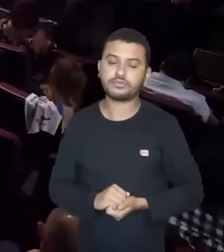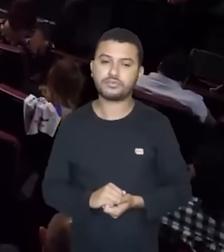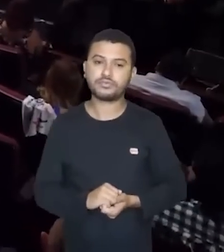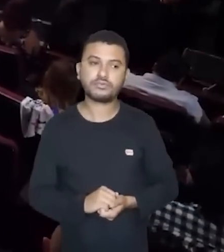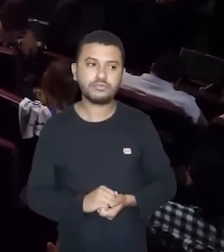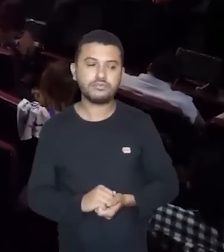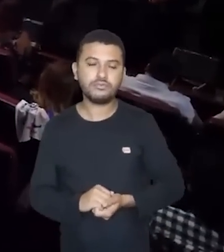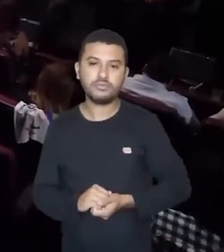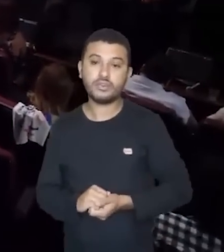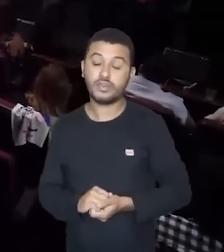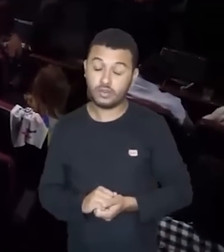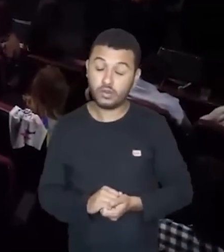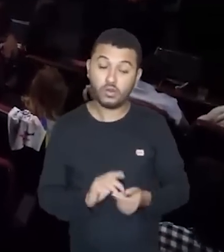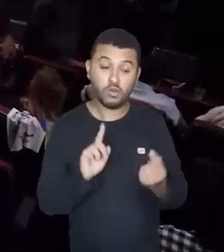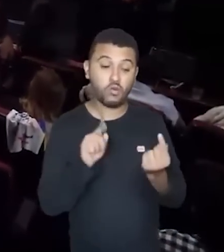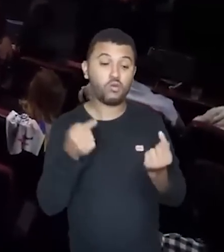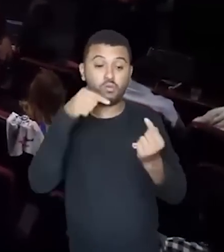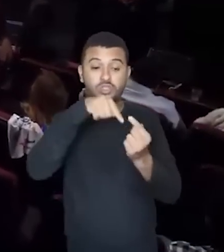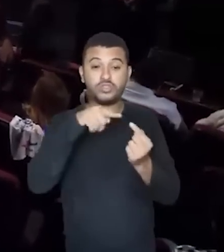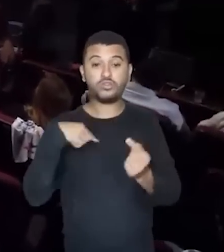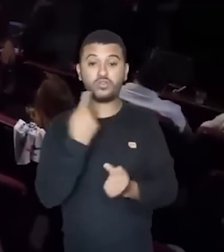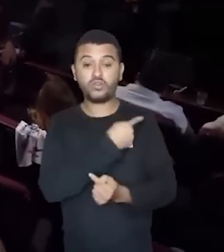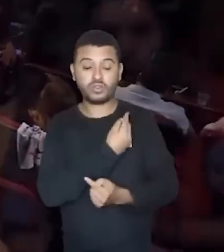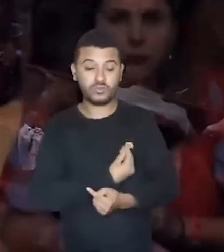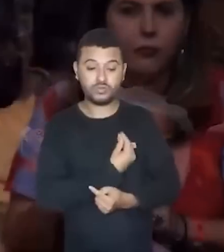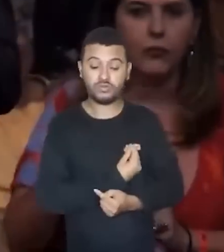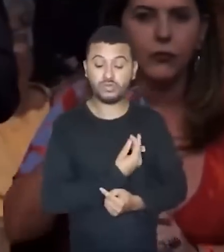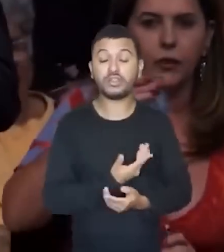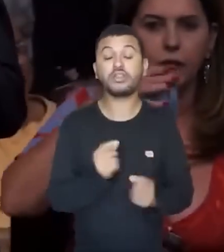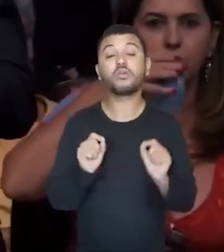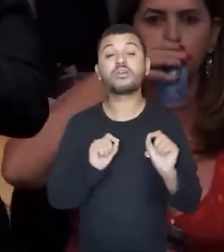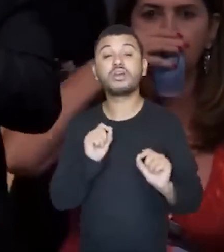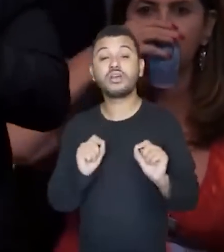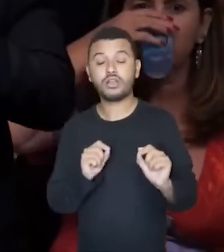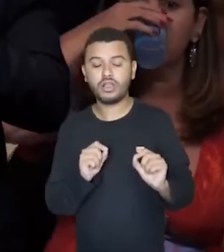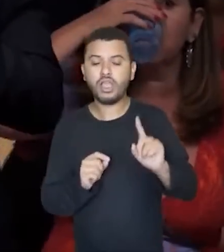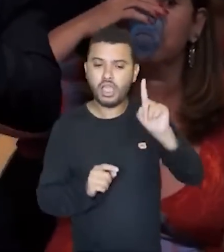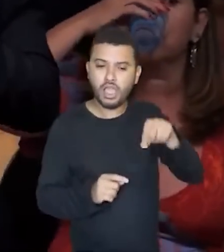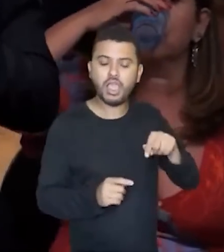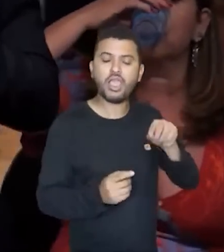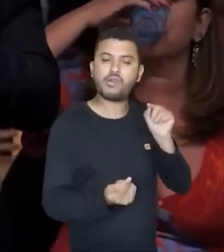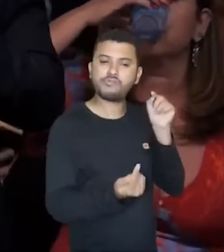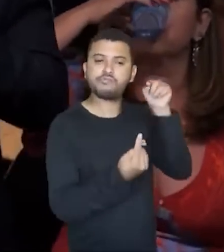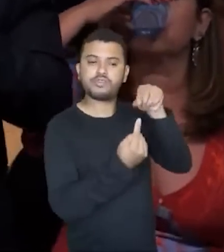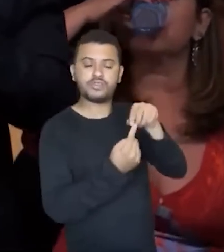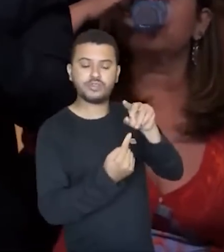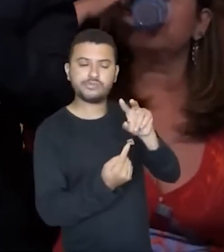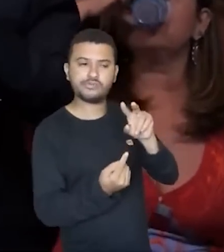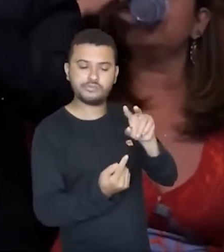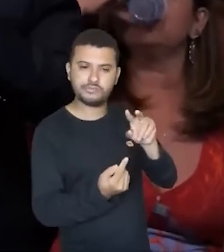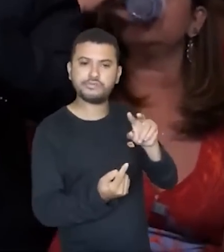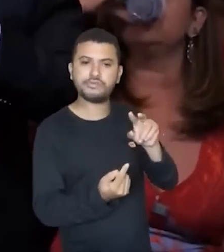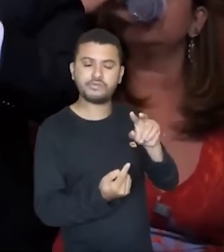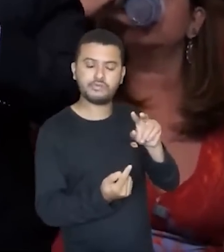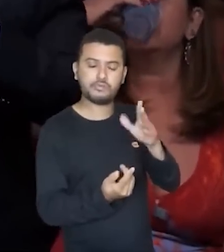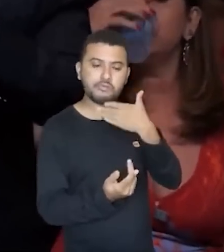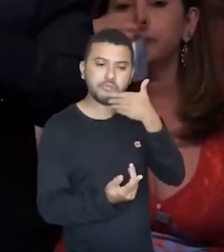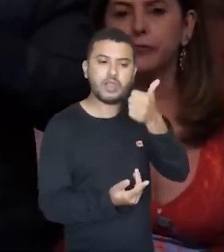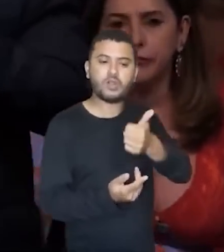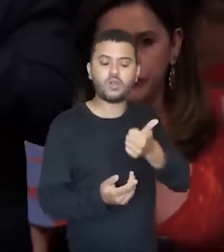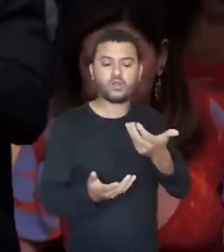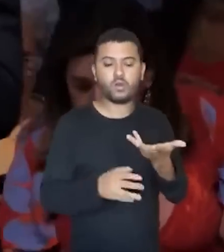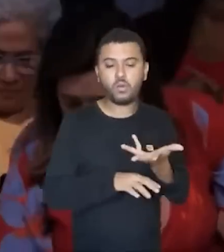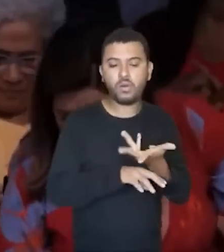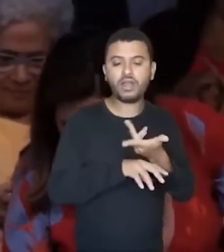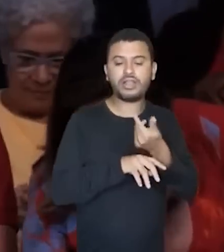A razão da nossa existência é a razão de levantar e melhorar a qualidade de vida do